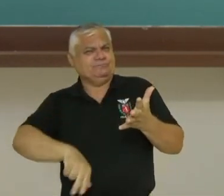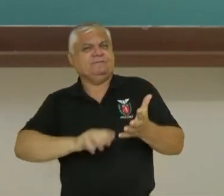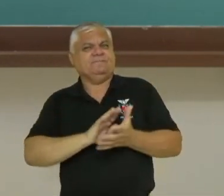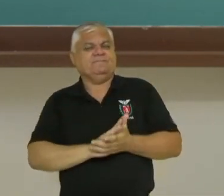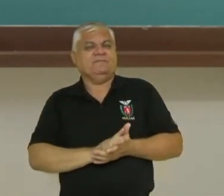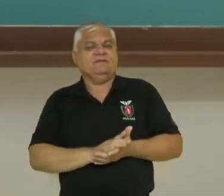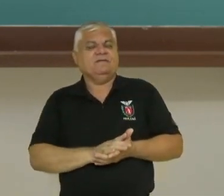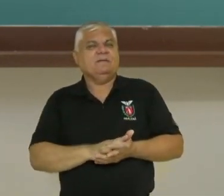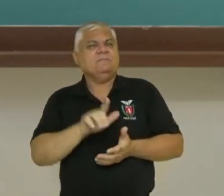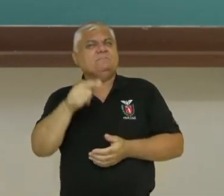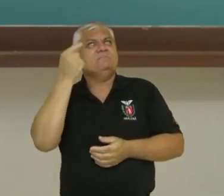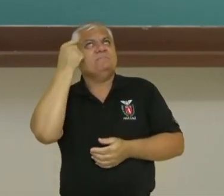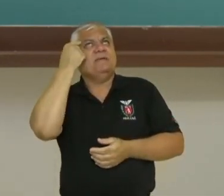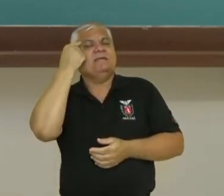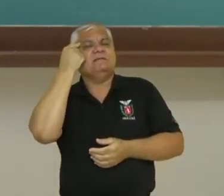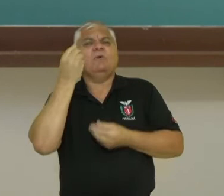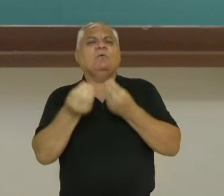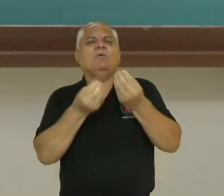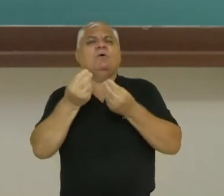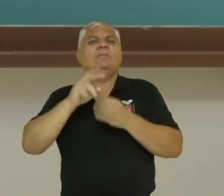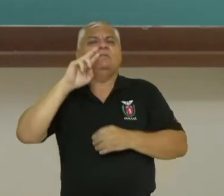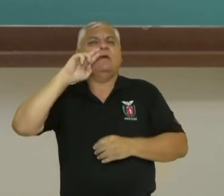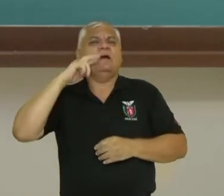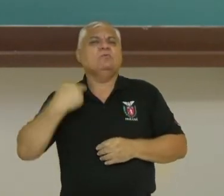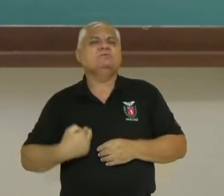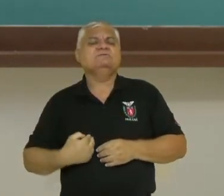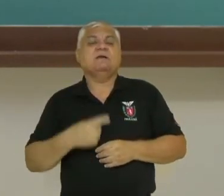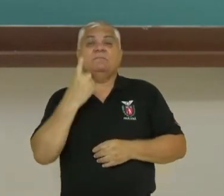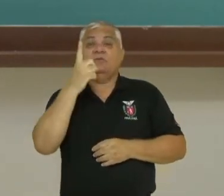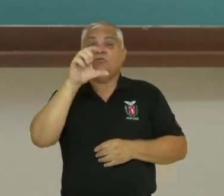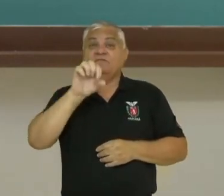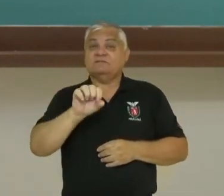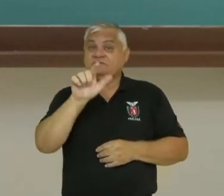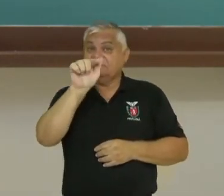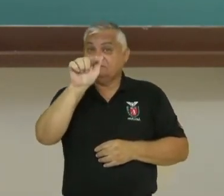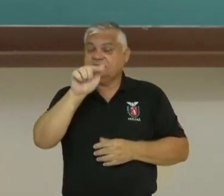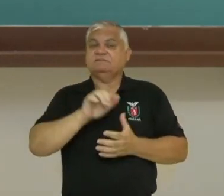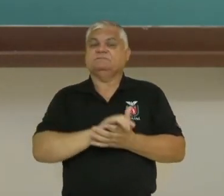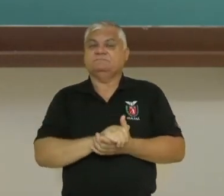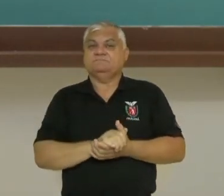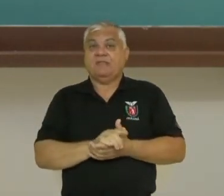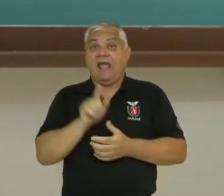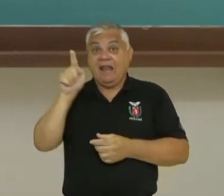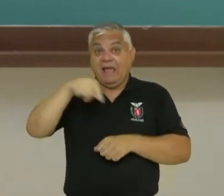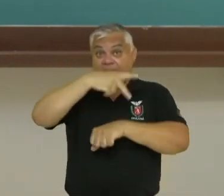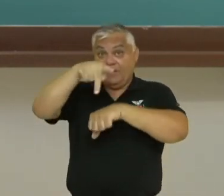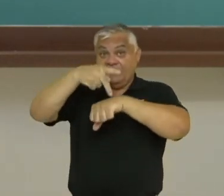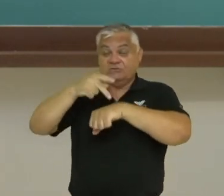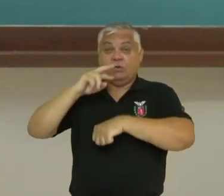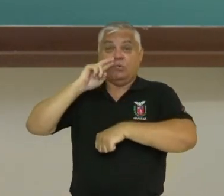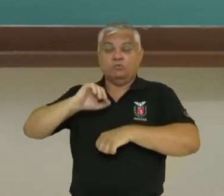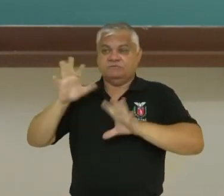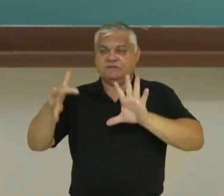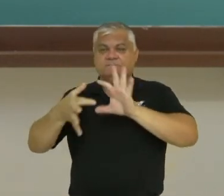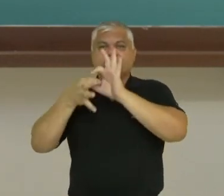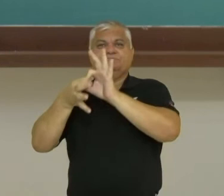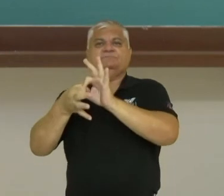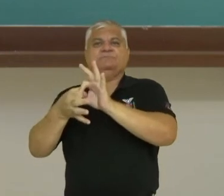Vamos tentar imaginar o que acontecia na Rússia em 1917. A Rússia era um dos países